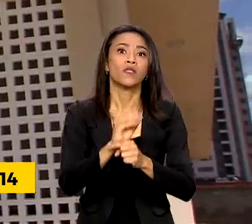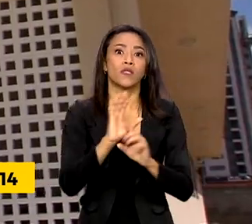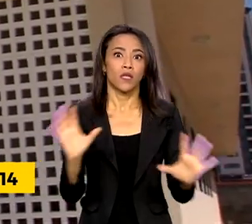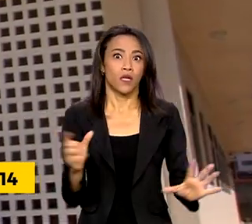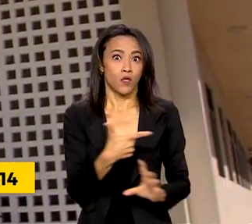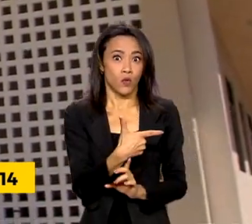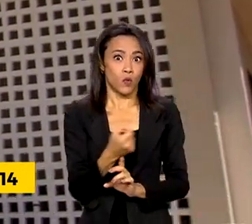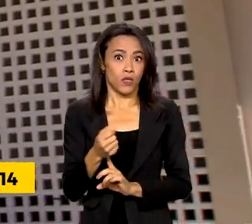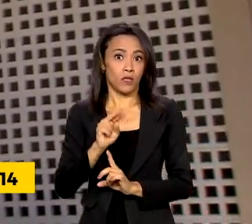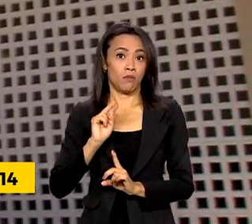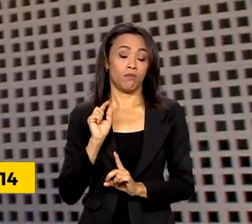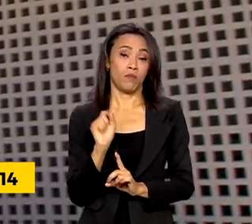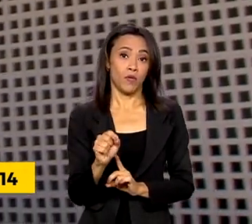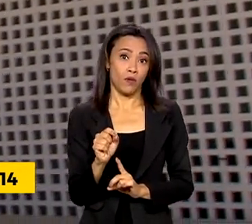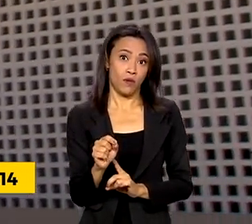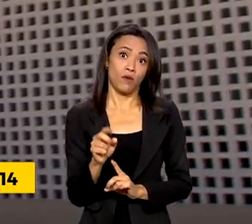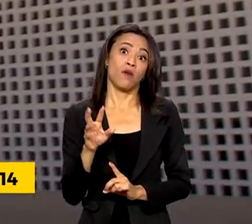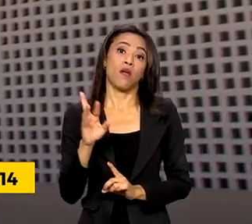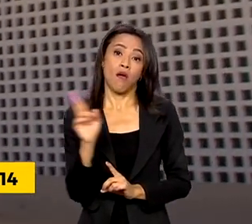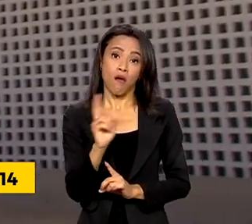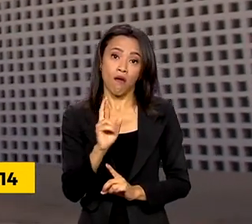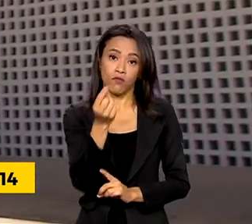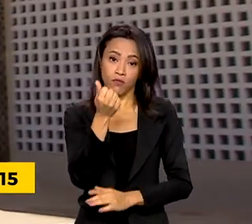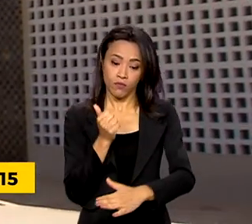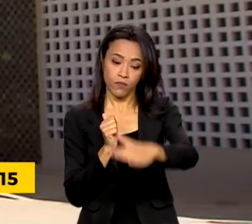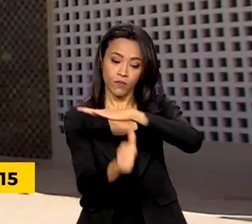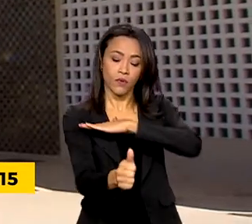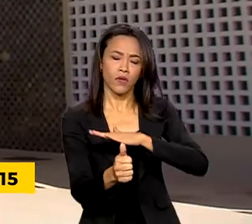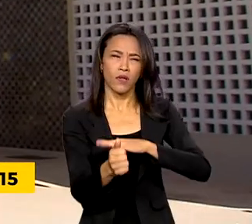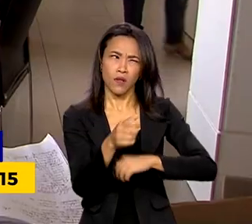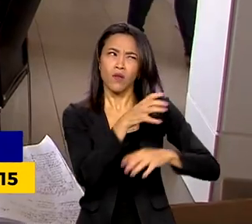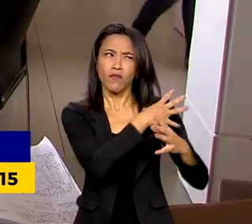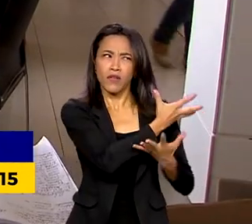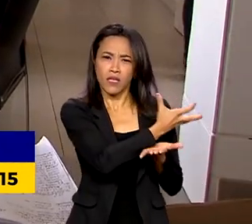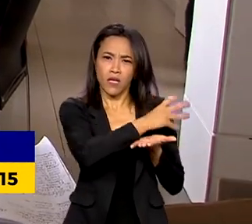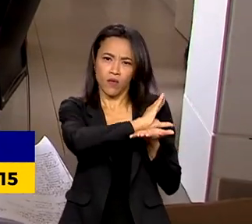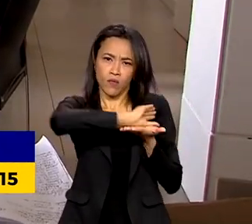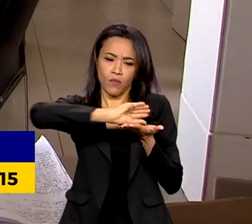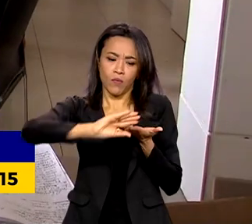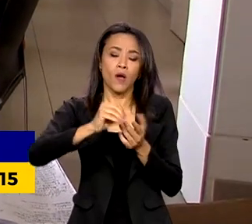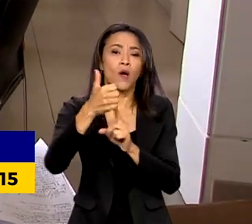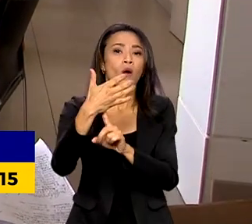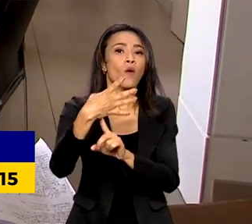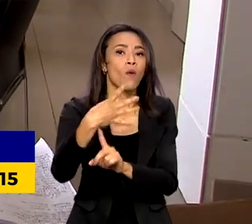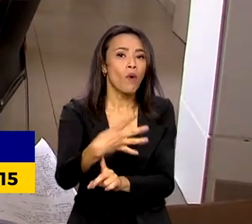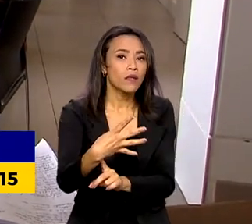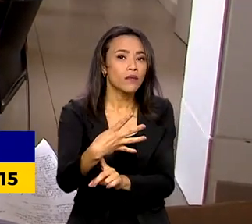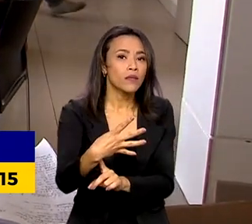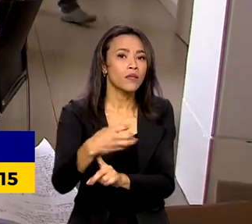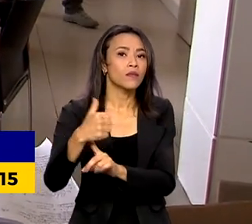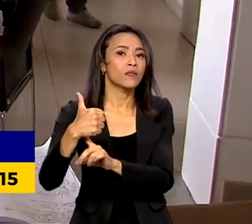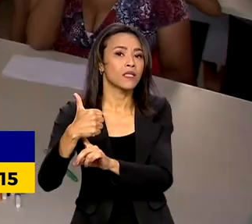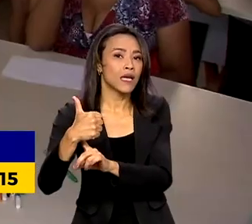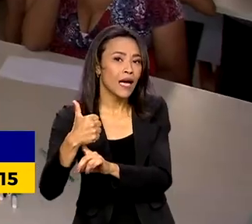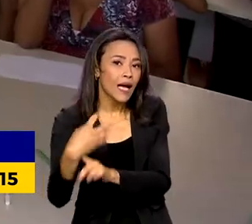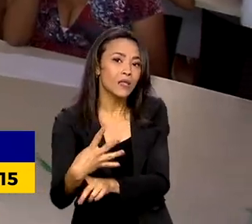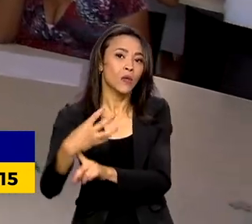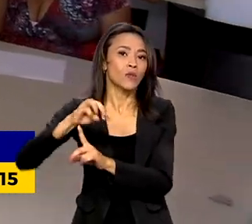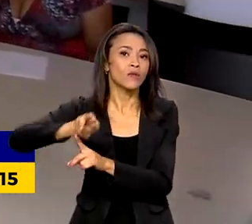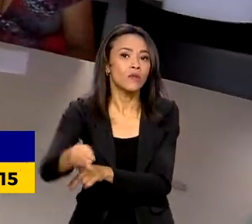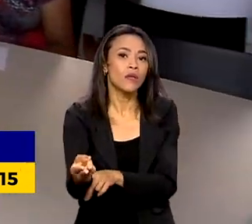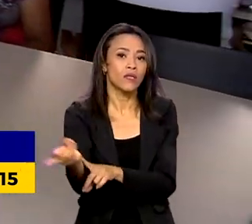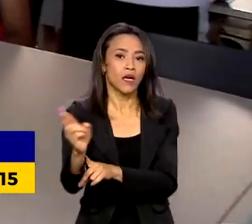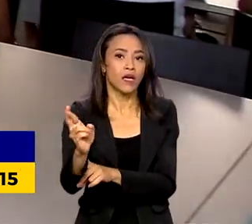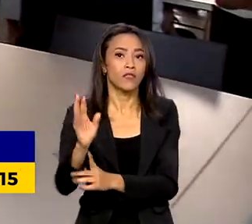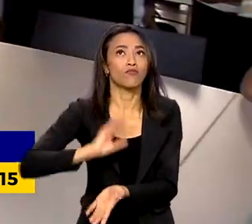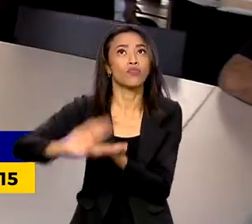mas ao todo até o ano que vem serão repassados 414 milhões de reais para estados